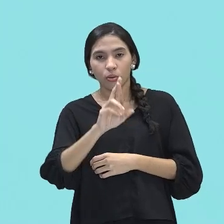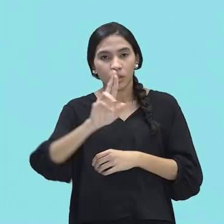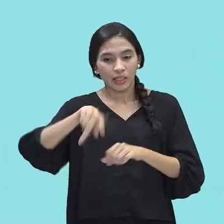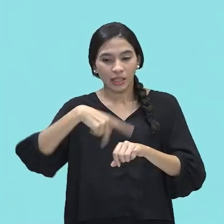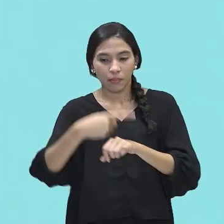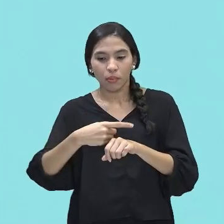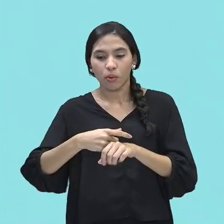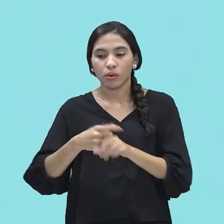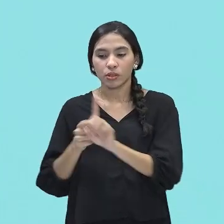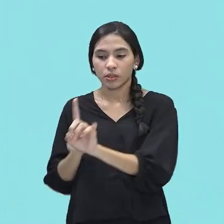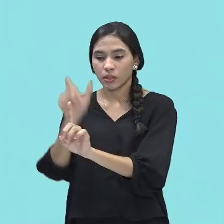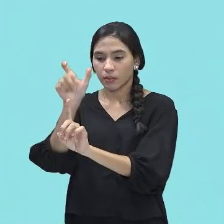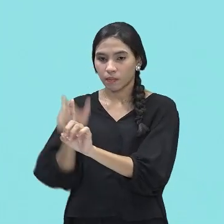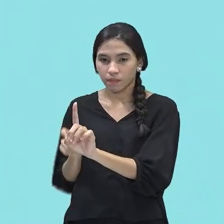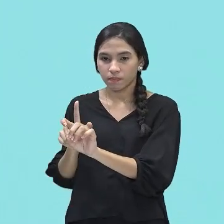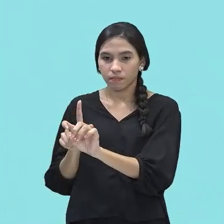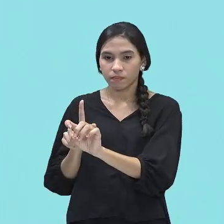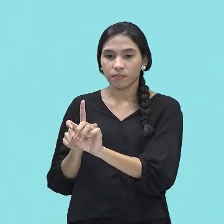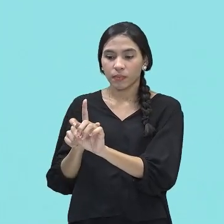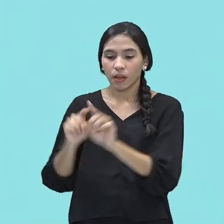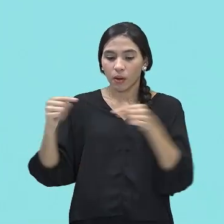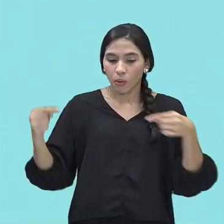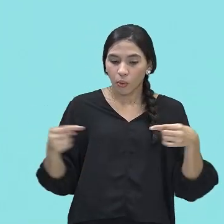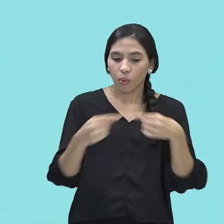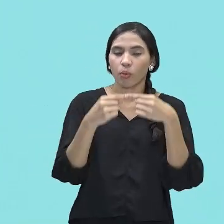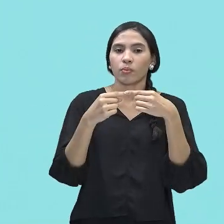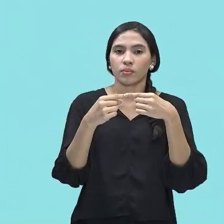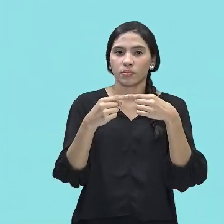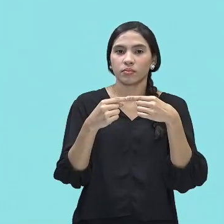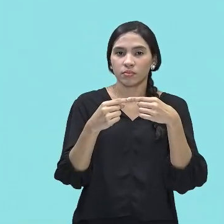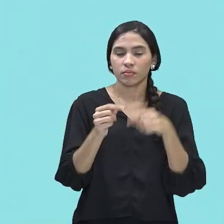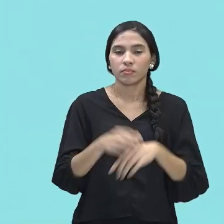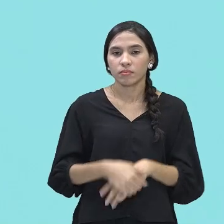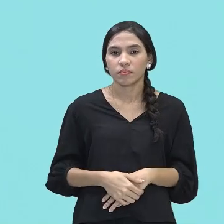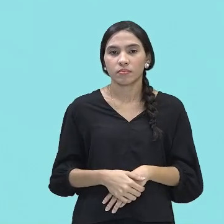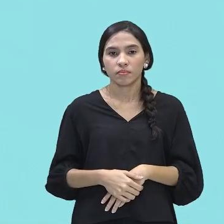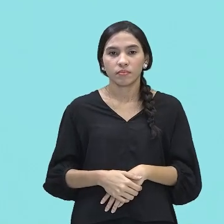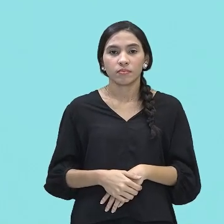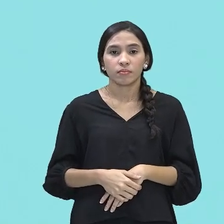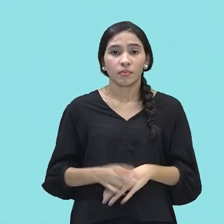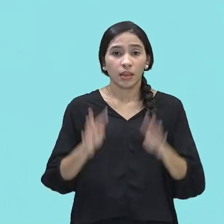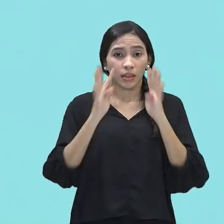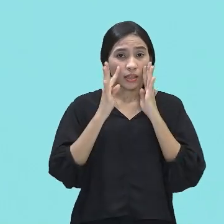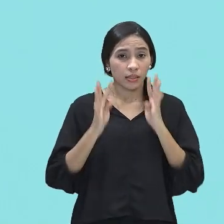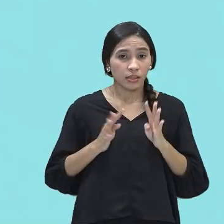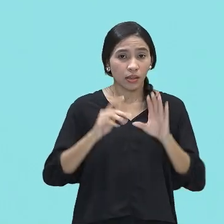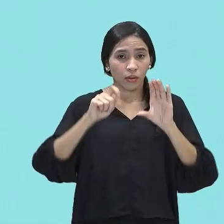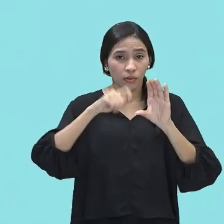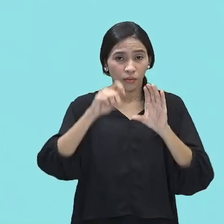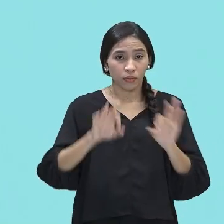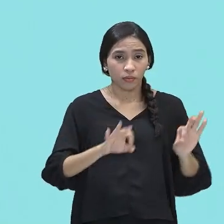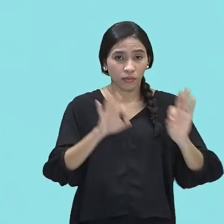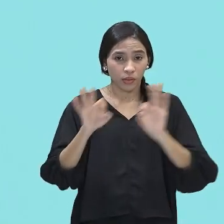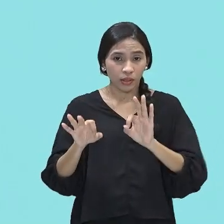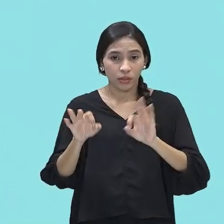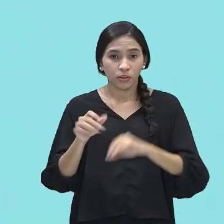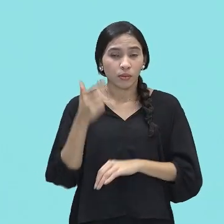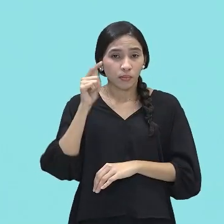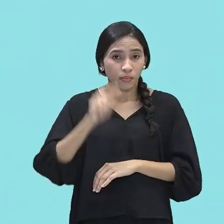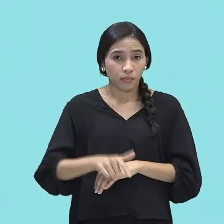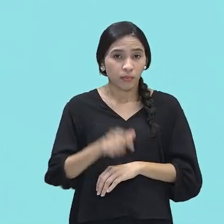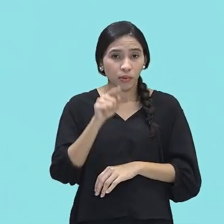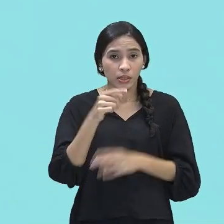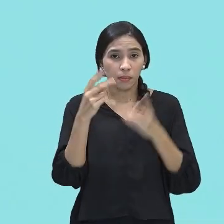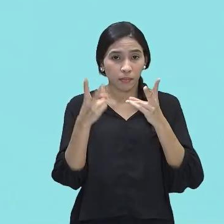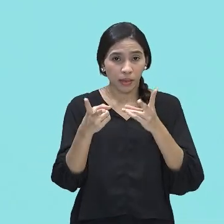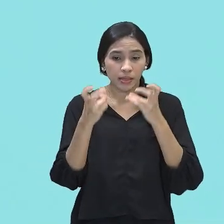personagem confirmando o que o narrador estava narrando. Para isso, prestem atenção de novo no vídeo, vou pedir para repetir. Percebam aí a diferença